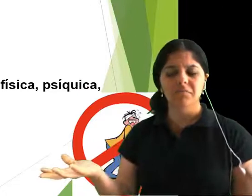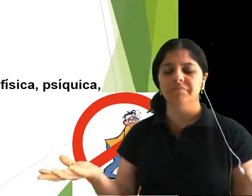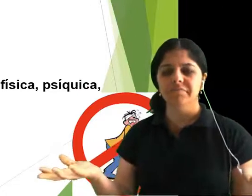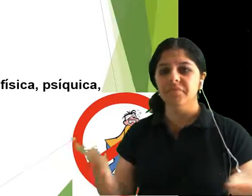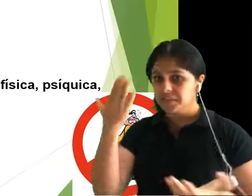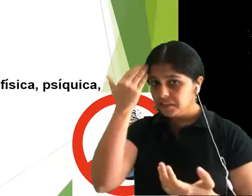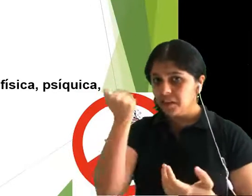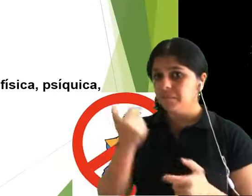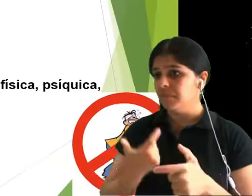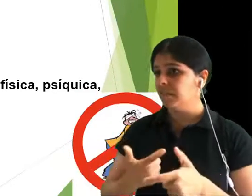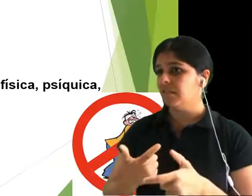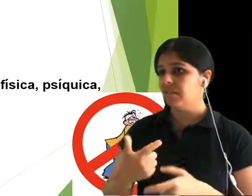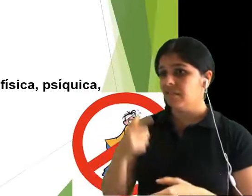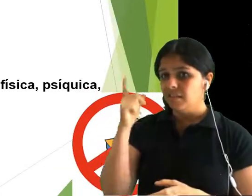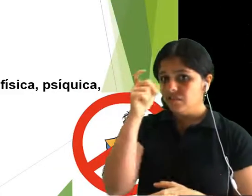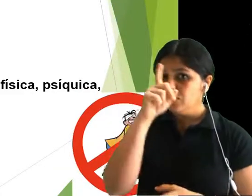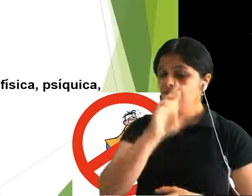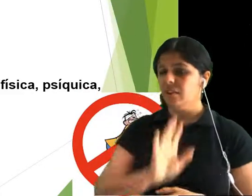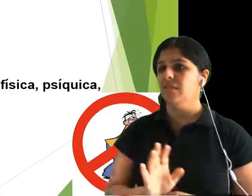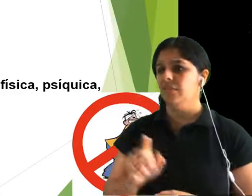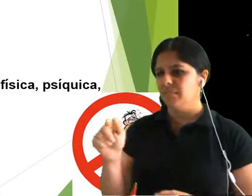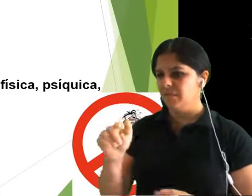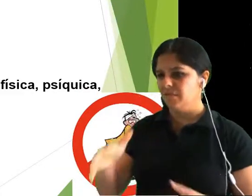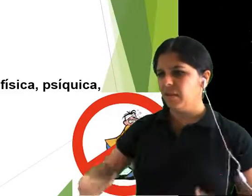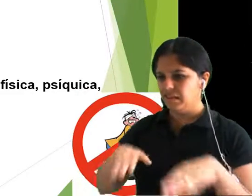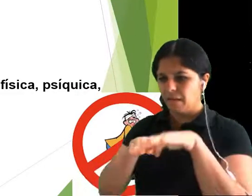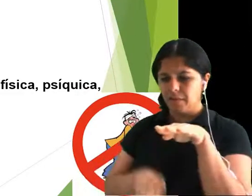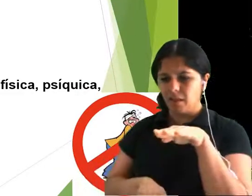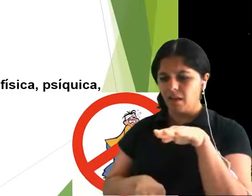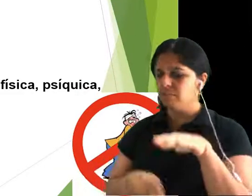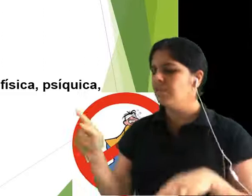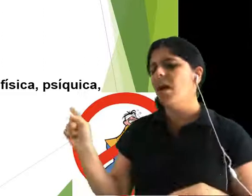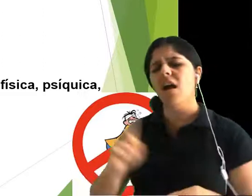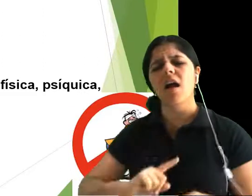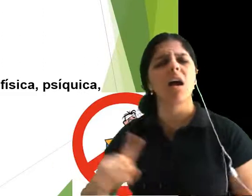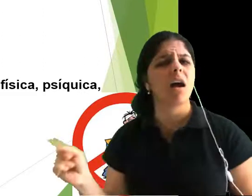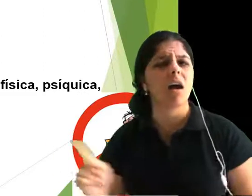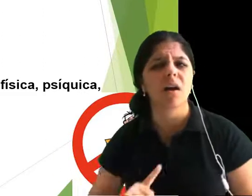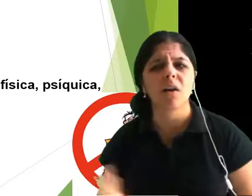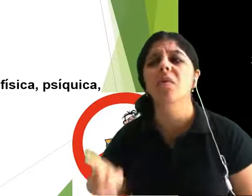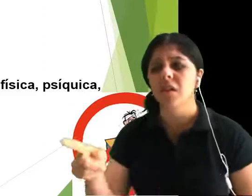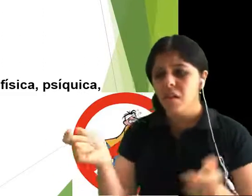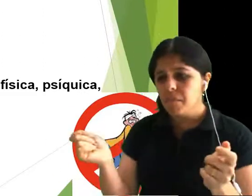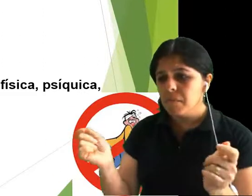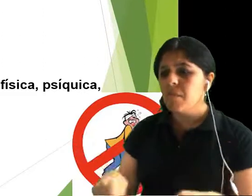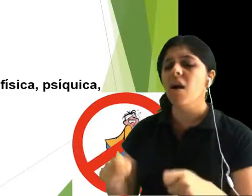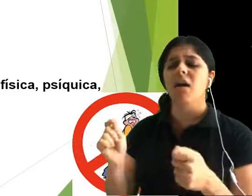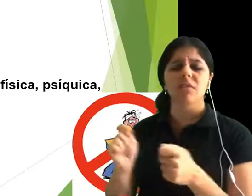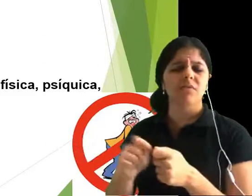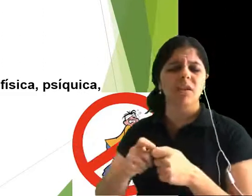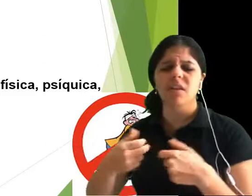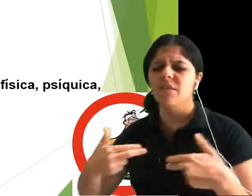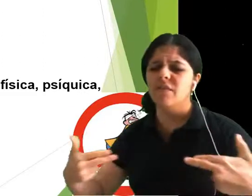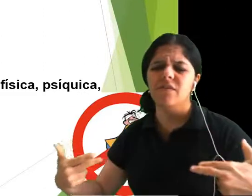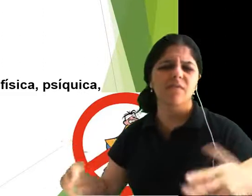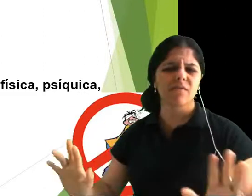sabe que é complicado, que não dá. Mas isso faz da pessoa menos ou mais? De jeito nenhum. Ela é capaz de fazer